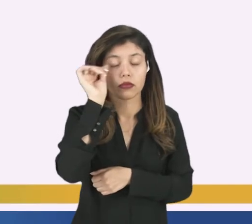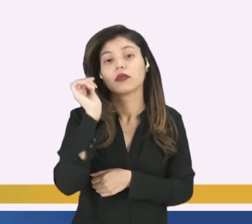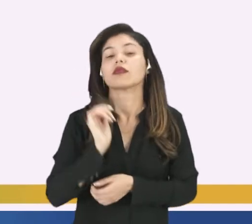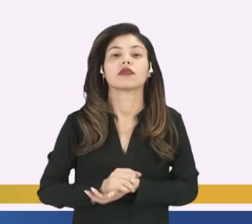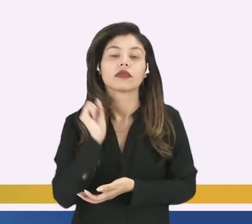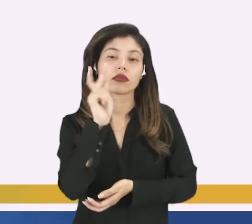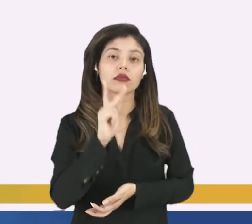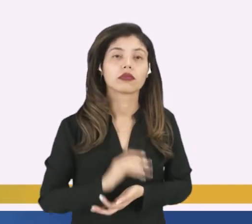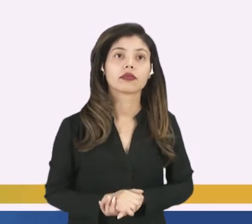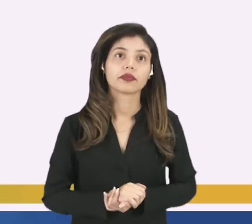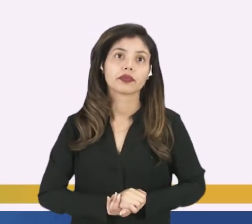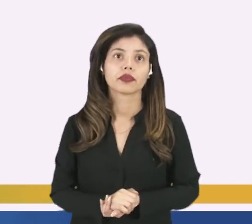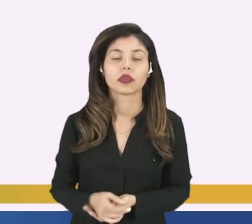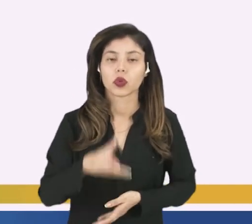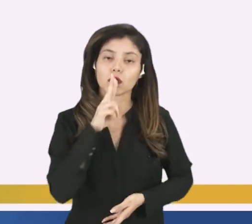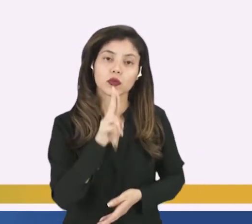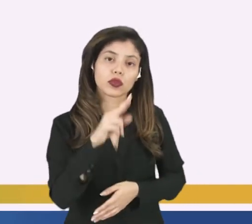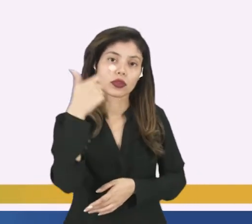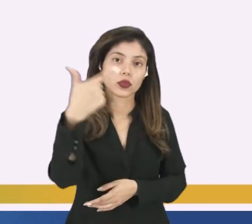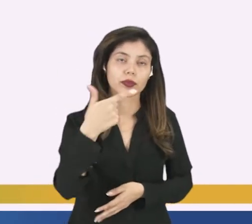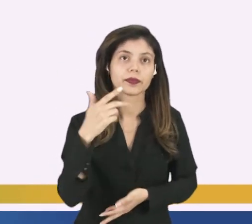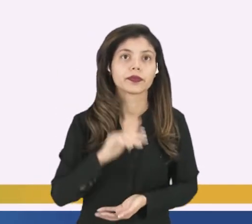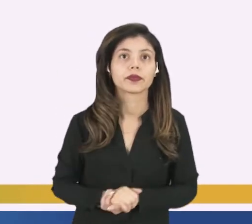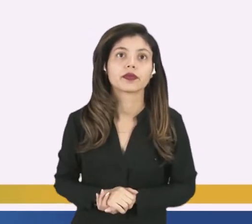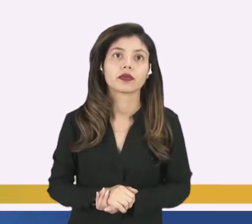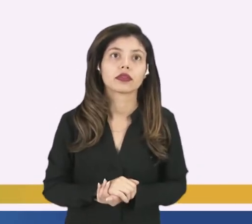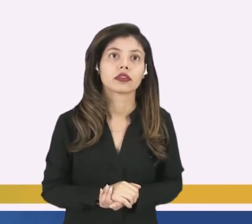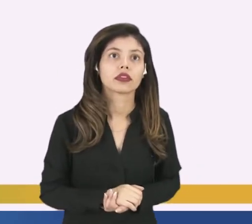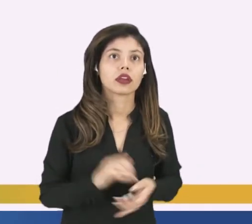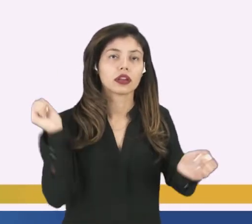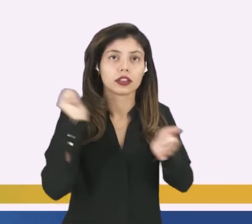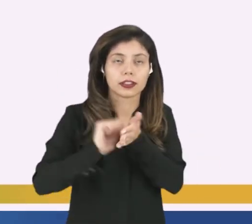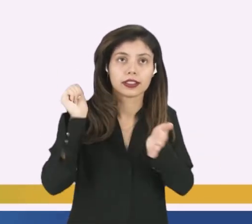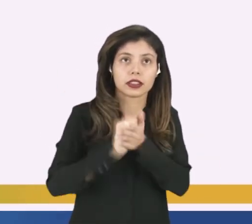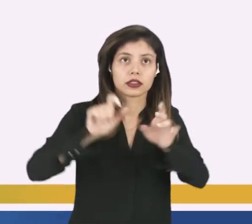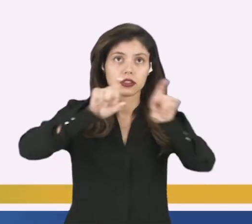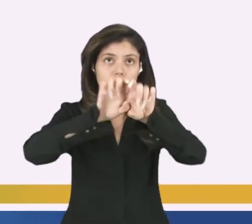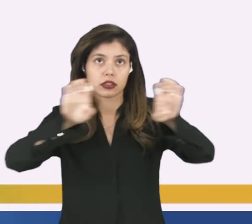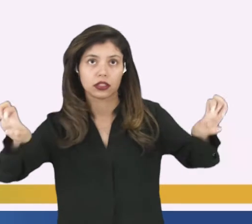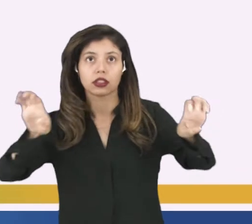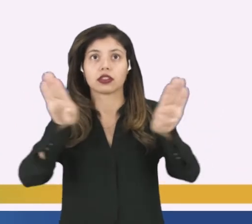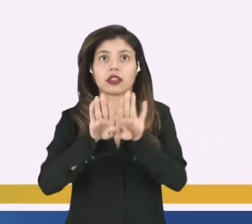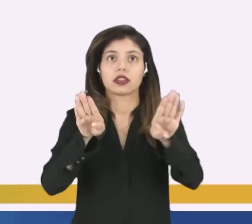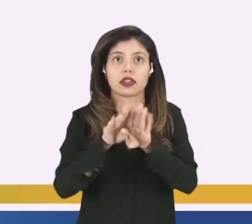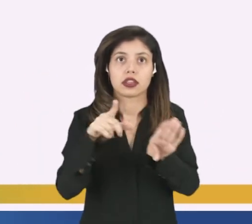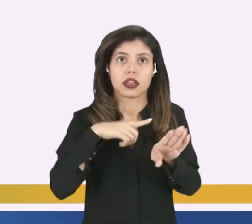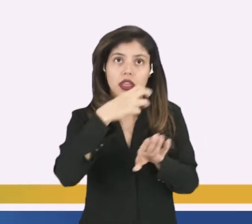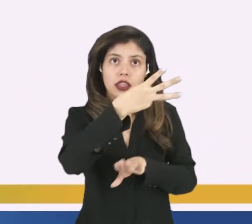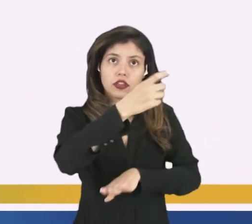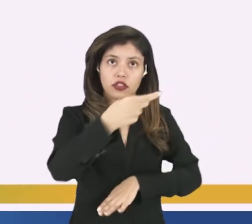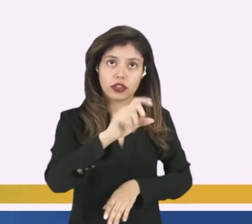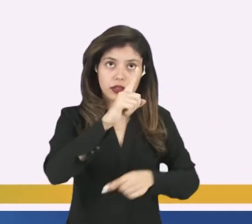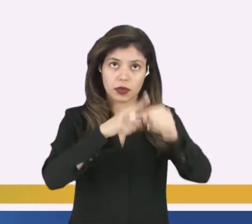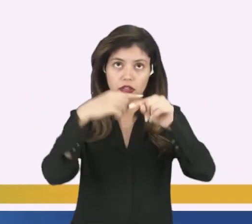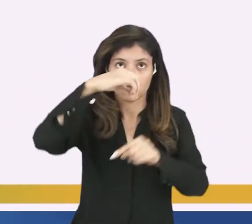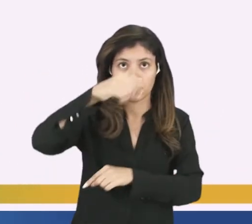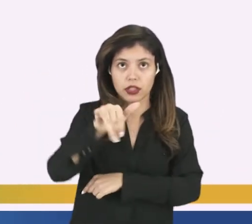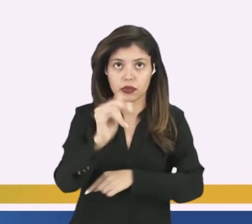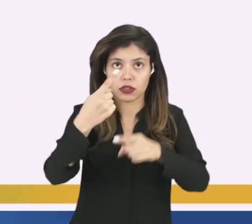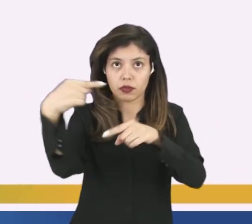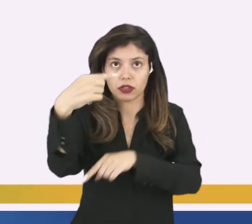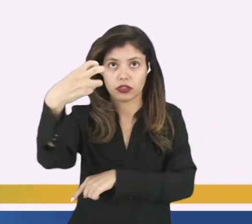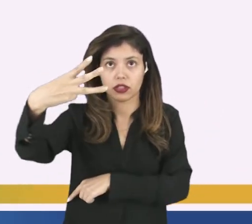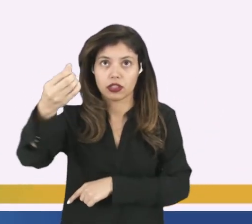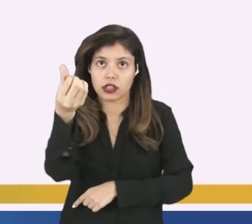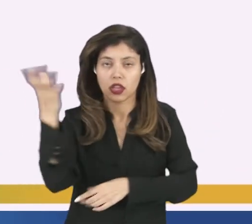menos meio. Ok? Olha só essa daqui. Escreva a equação da reta 3x mais 9y menos 36